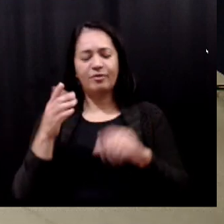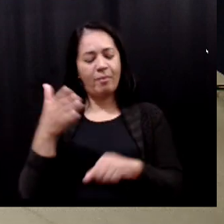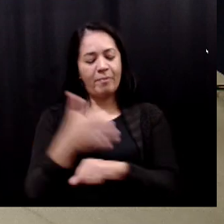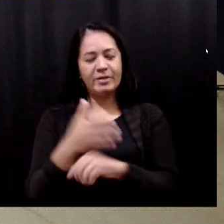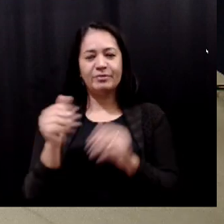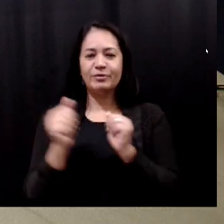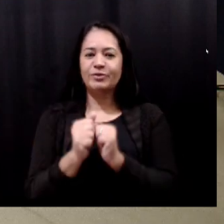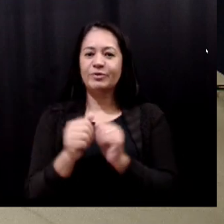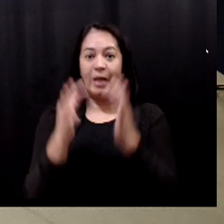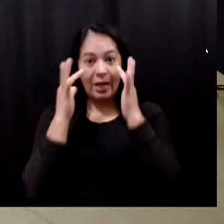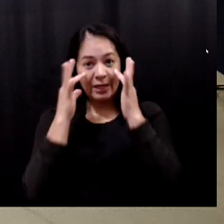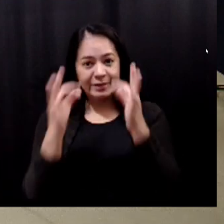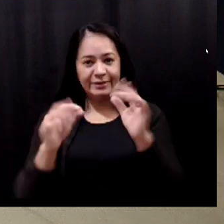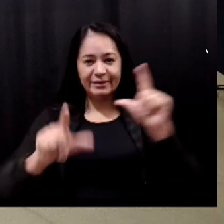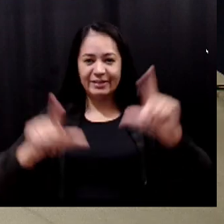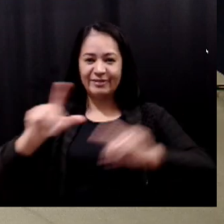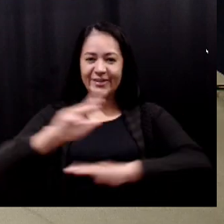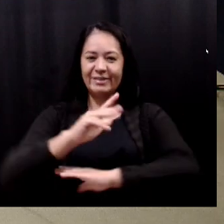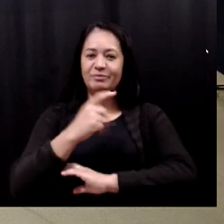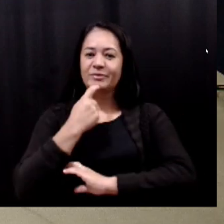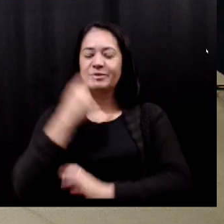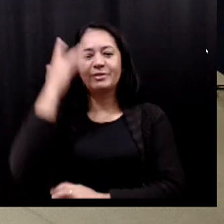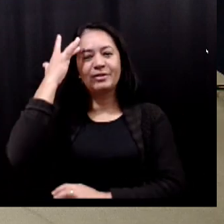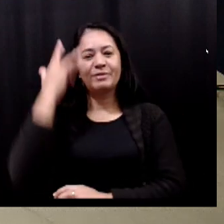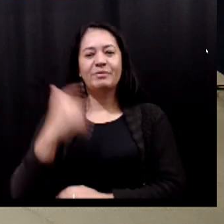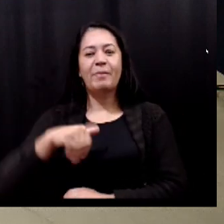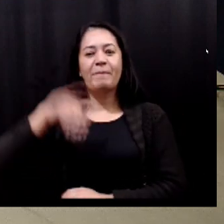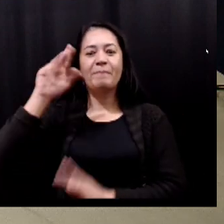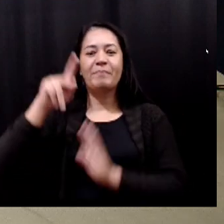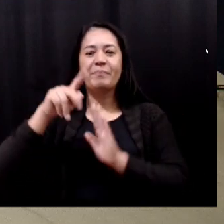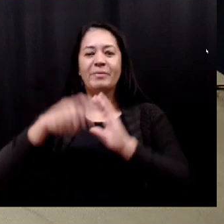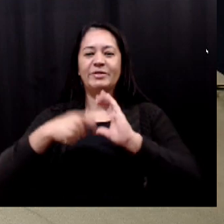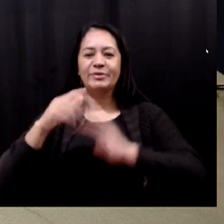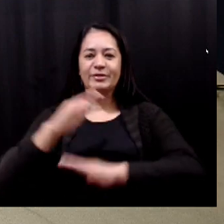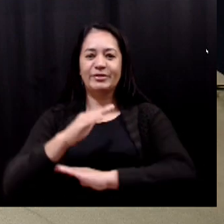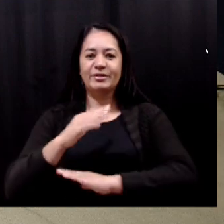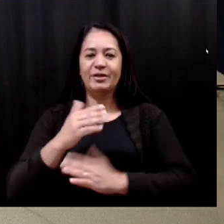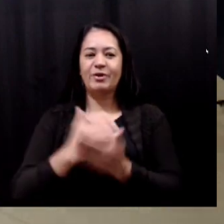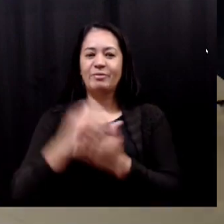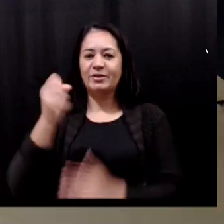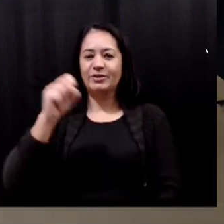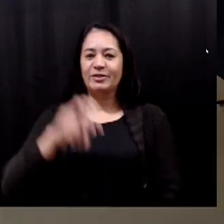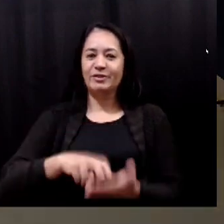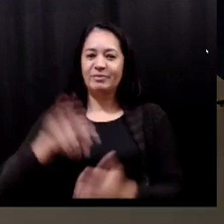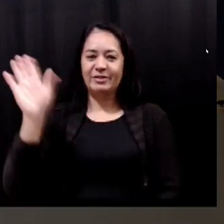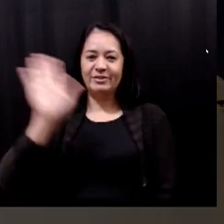TV Câmara Campinas, amanhã tem mais Estúdio Câmara a partir das 8 da manhã. Valeu, tchau, tchau.